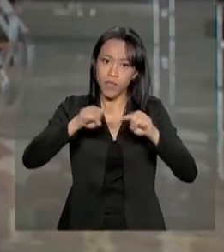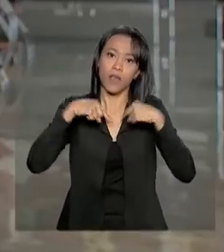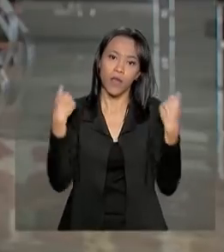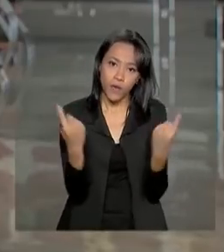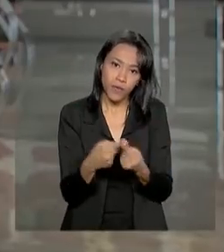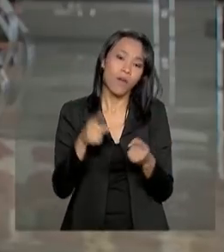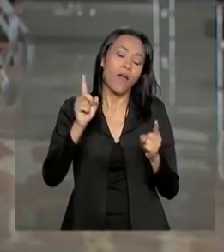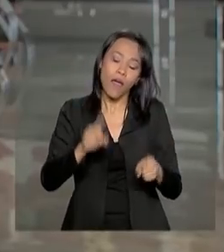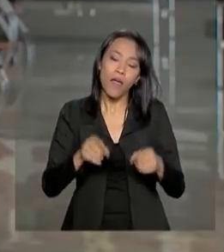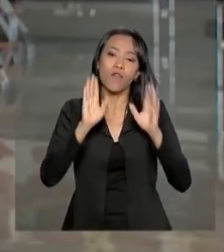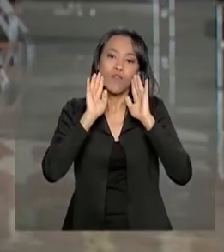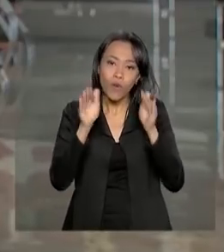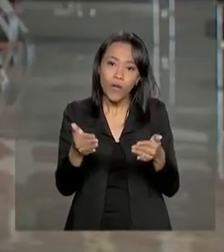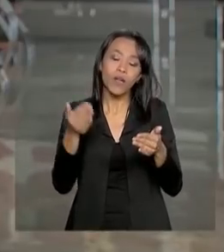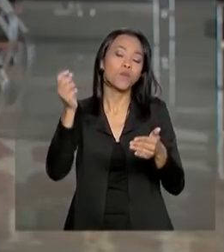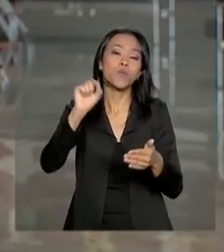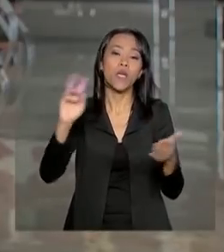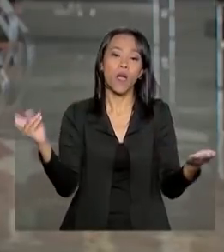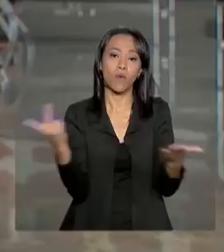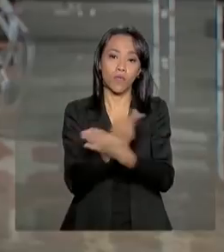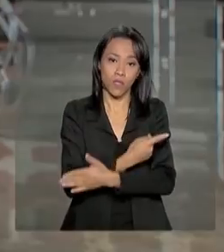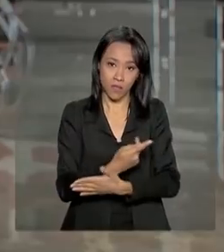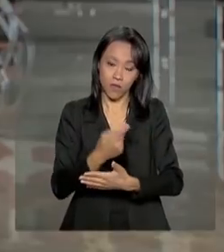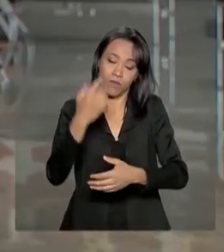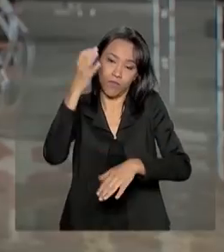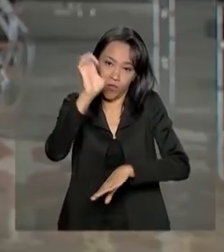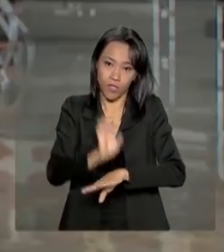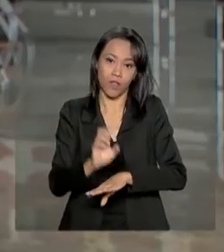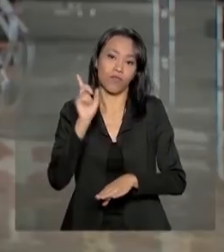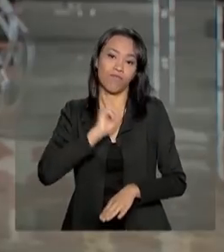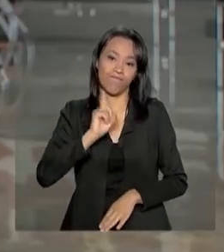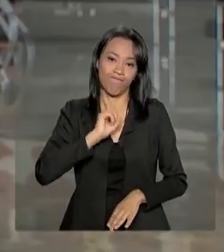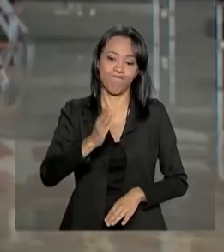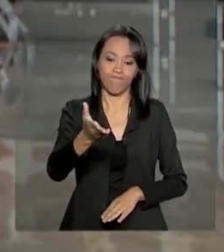torno da tragédia em Brumadinho, Minas Gerais. Vamos ver.